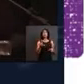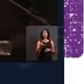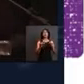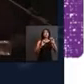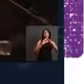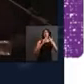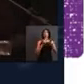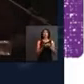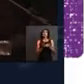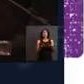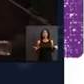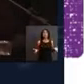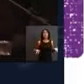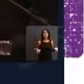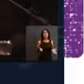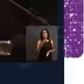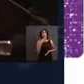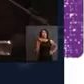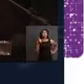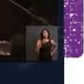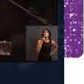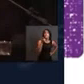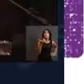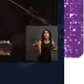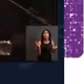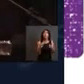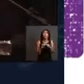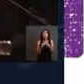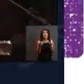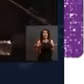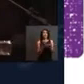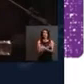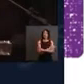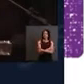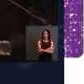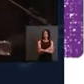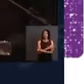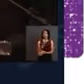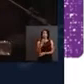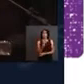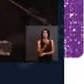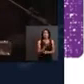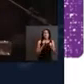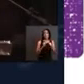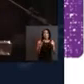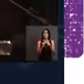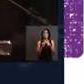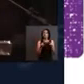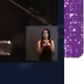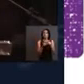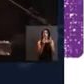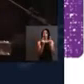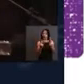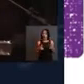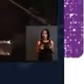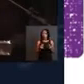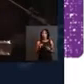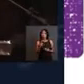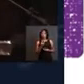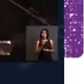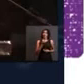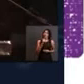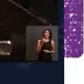escolas que têm os melhores resultados fazem que nós podemos também fazer? Ou que nós ainda